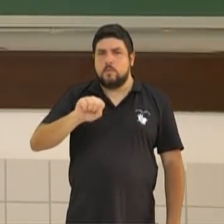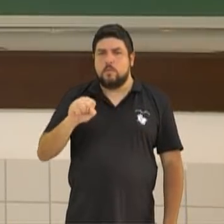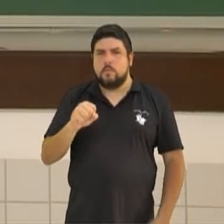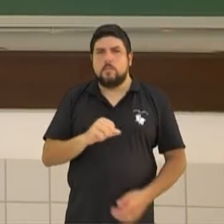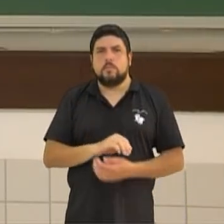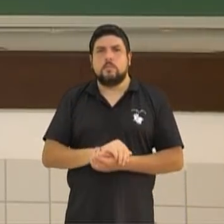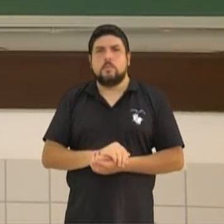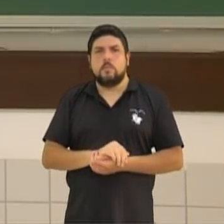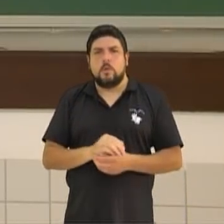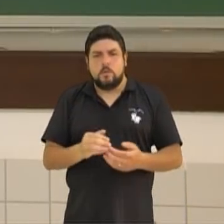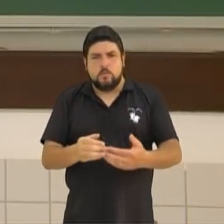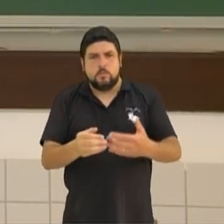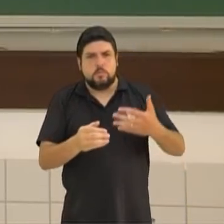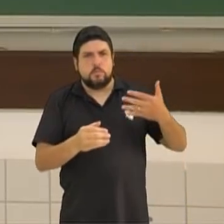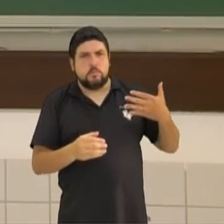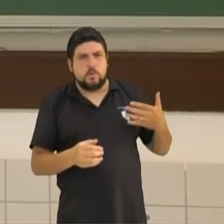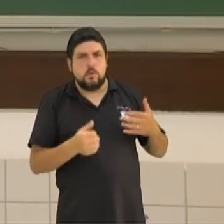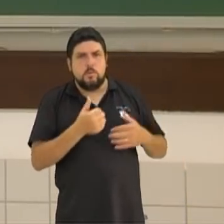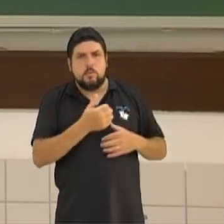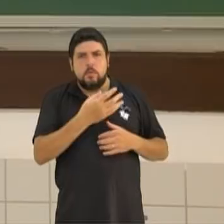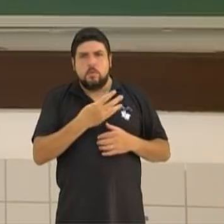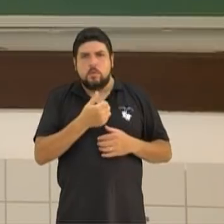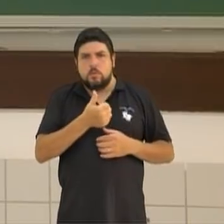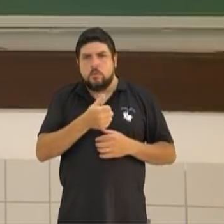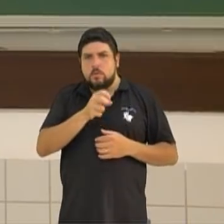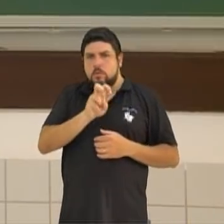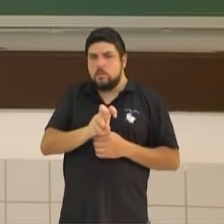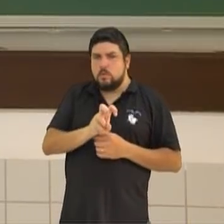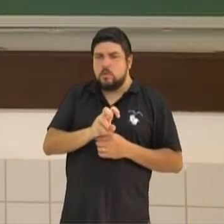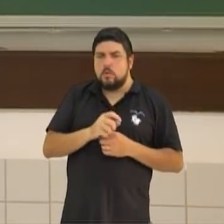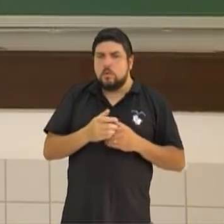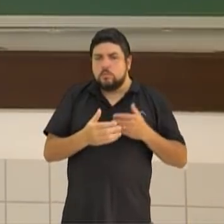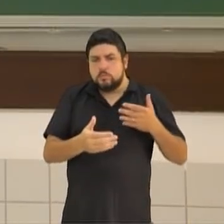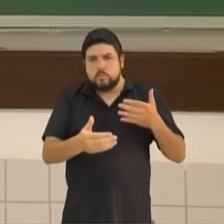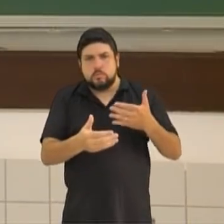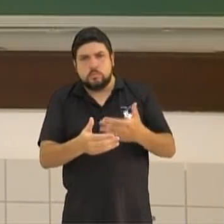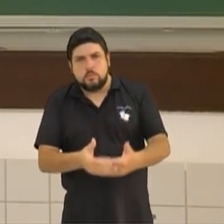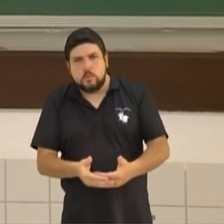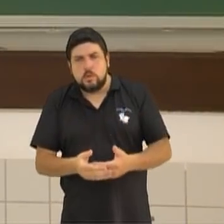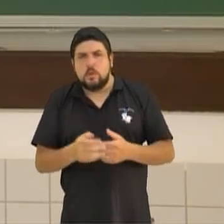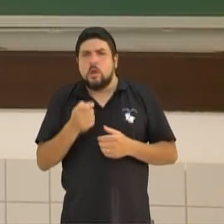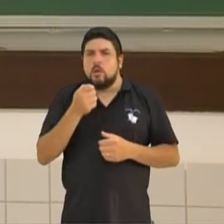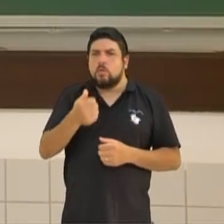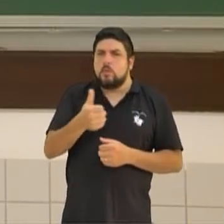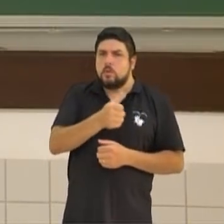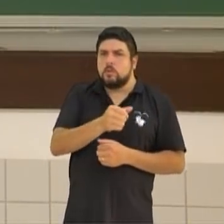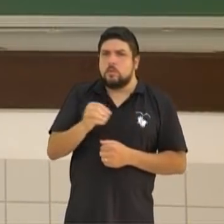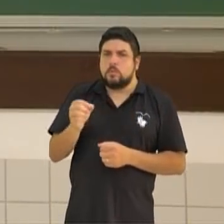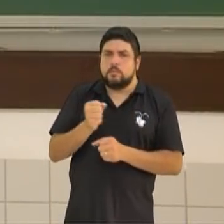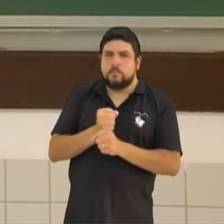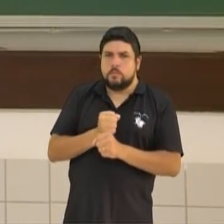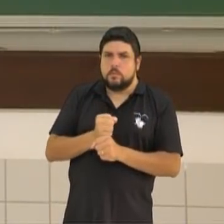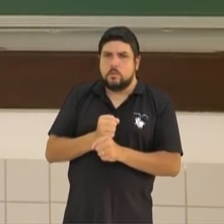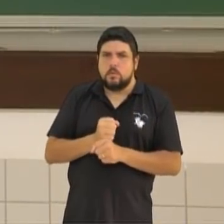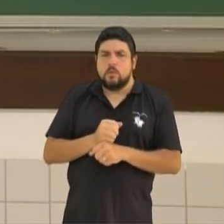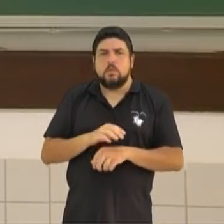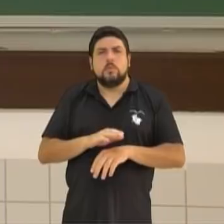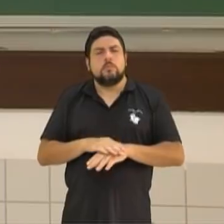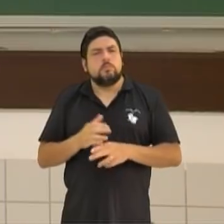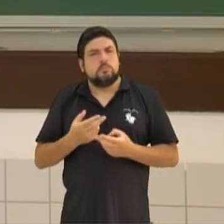em 1415, foi um processo que levou quase 100 anos até eles chegarem ao objetivo deles, com muita exploração, muita